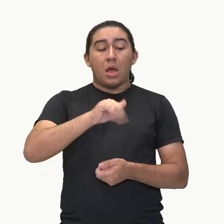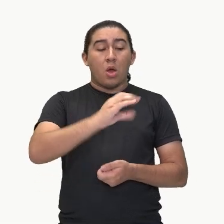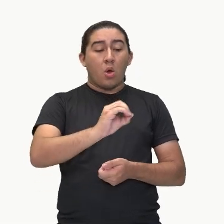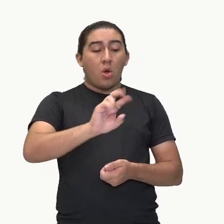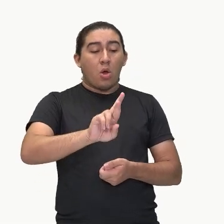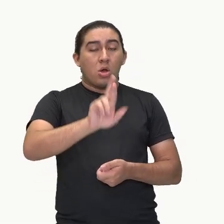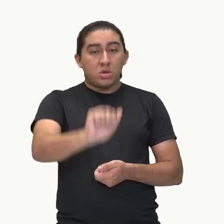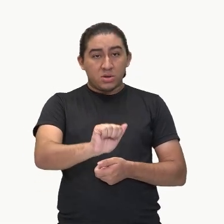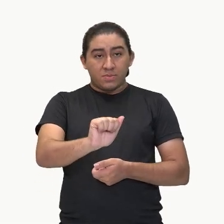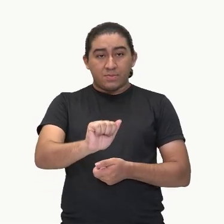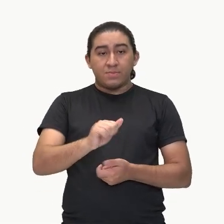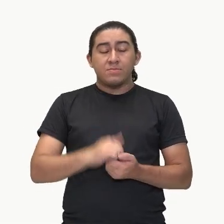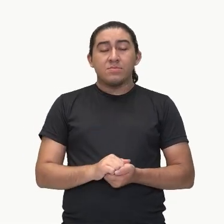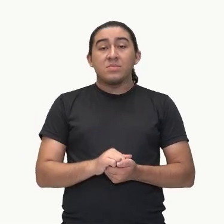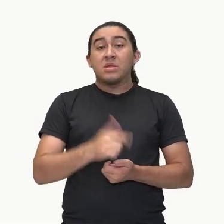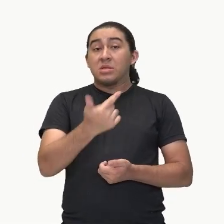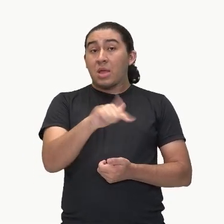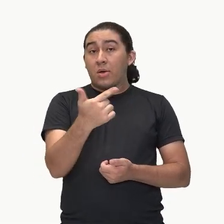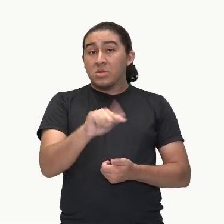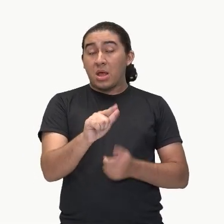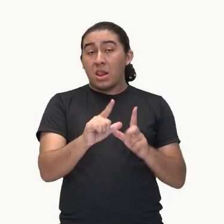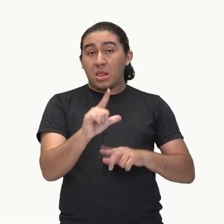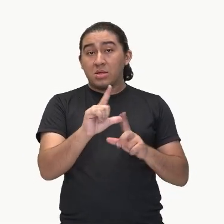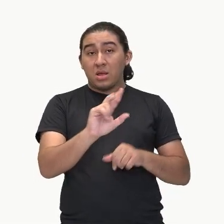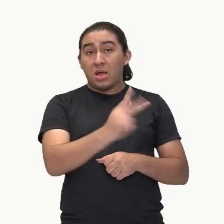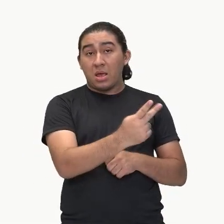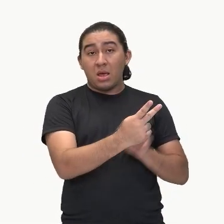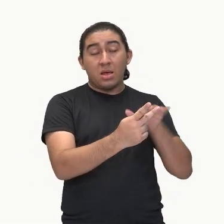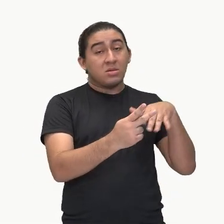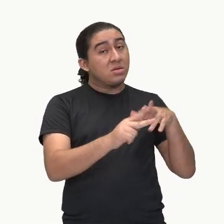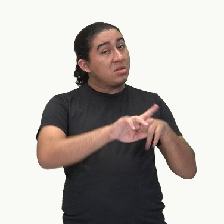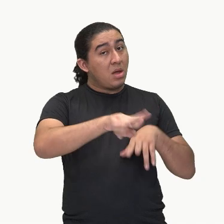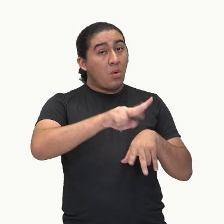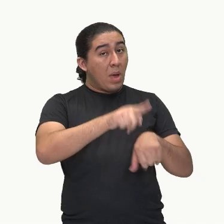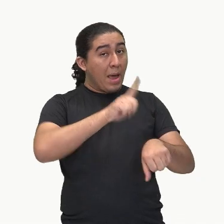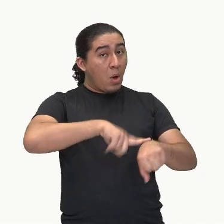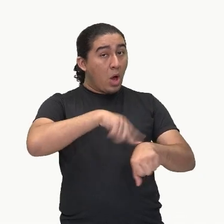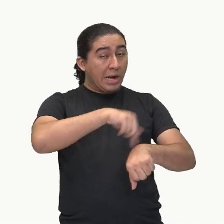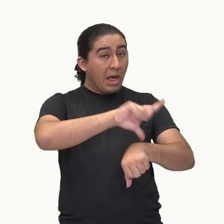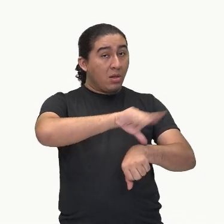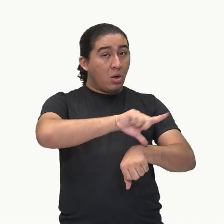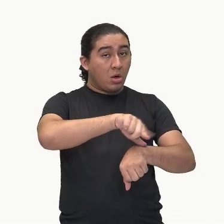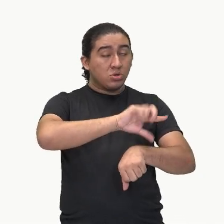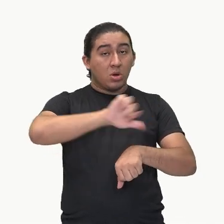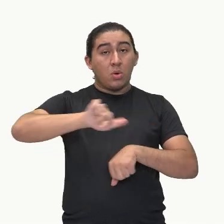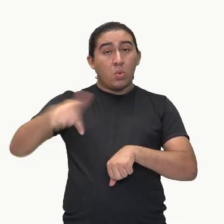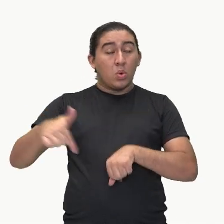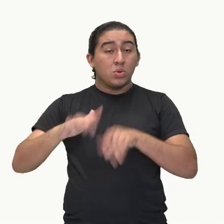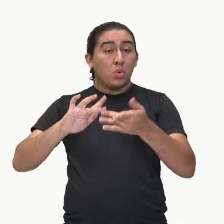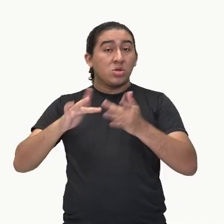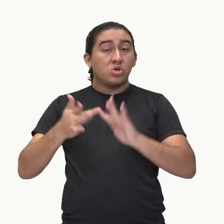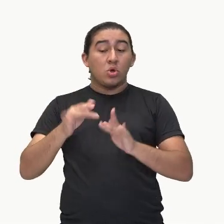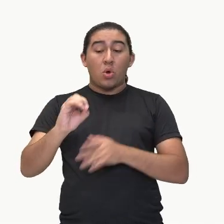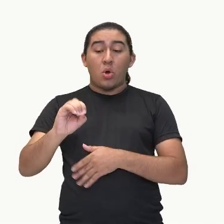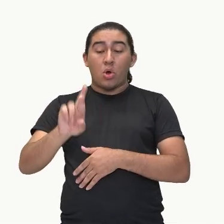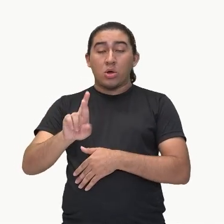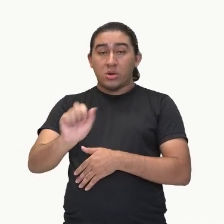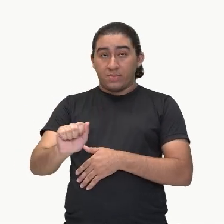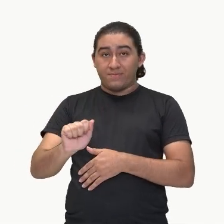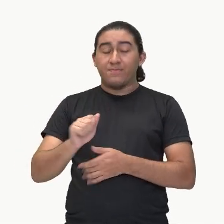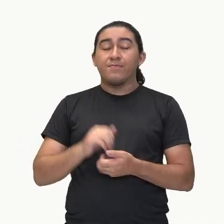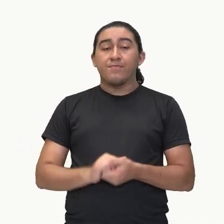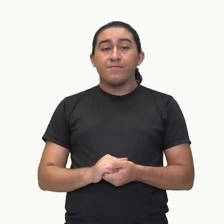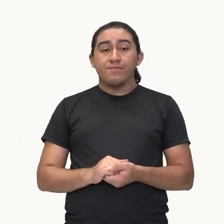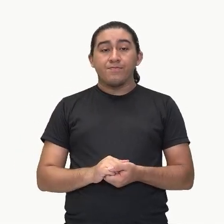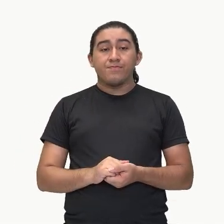caso ora sem a letra H, tá? Então não estamos indicando hora de relógio, tá bom? Ora. E elas também